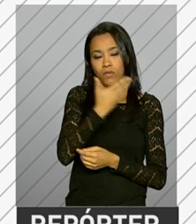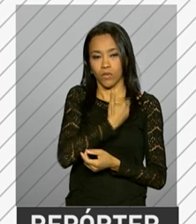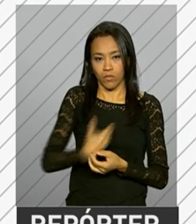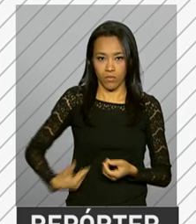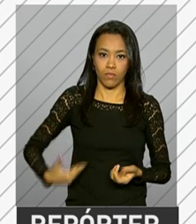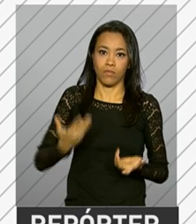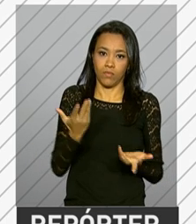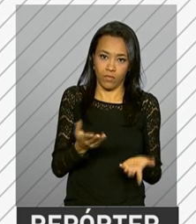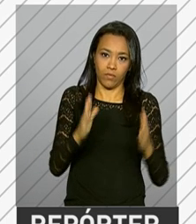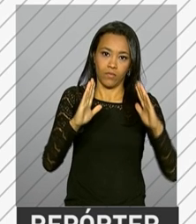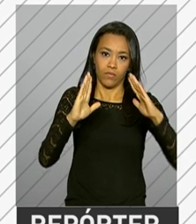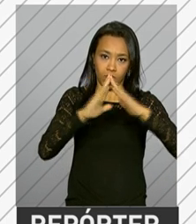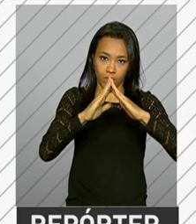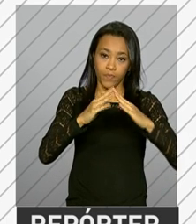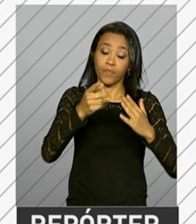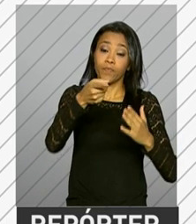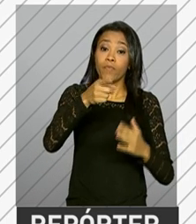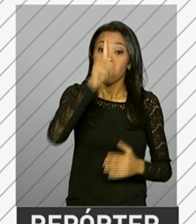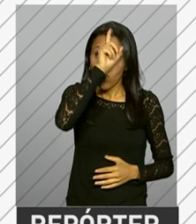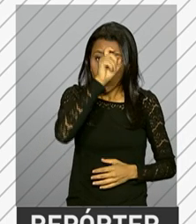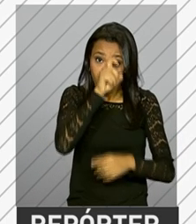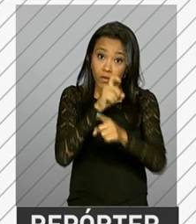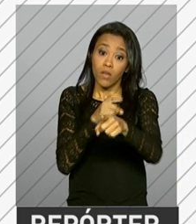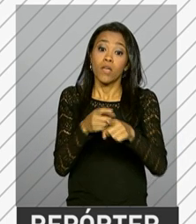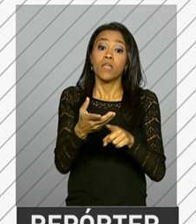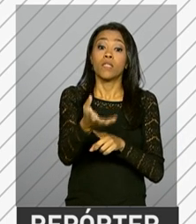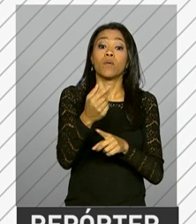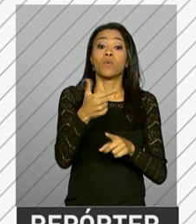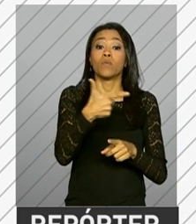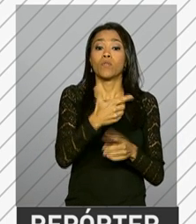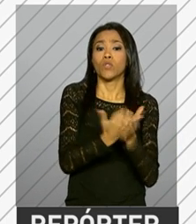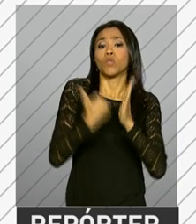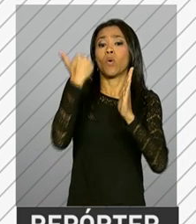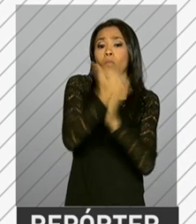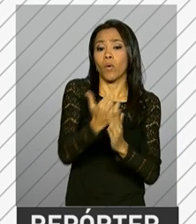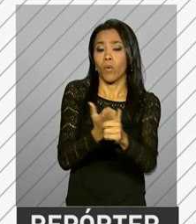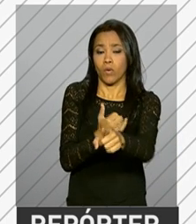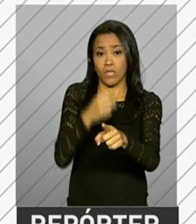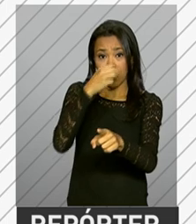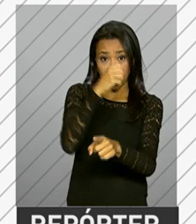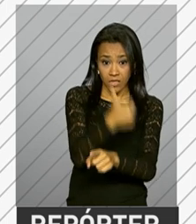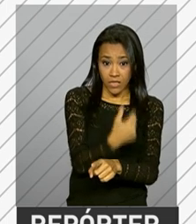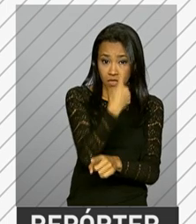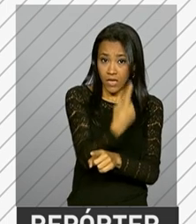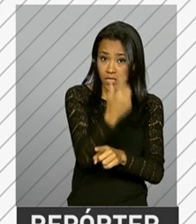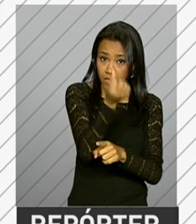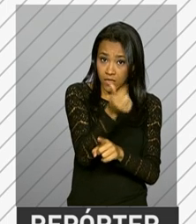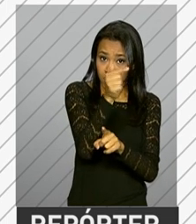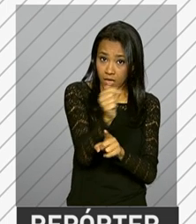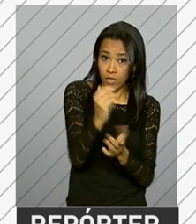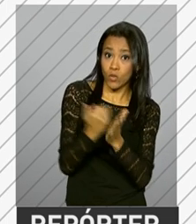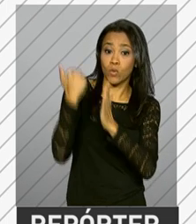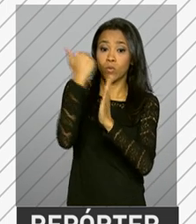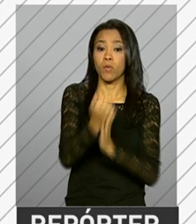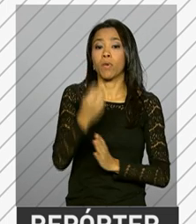coração mais que dobrou entre 2010 e 2016. Passou de 167